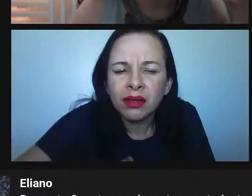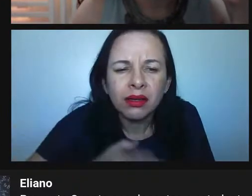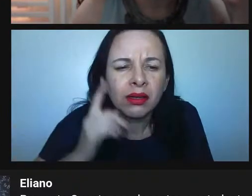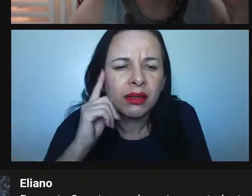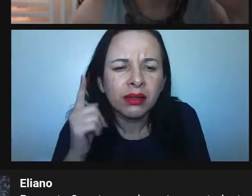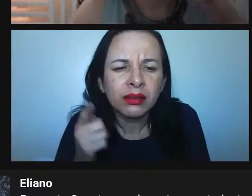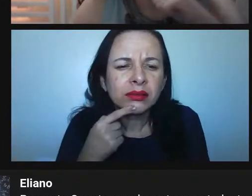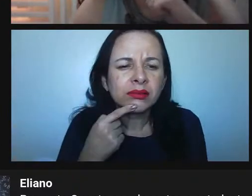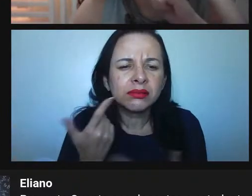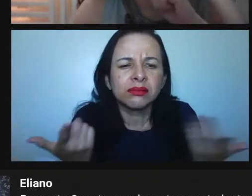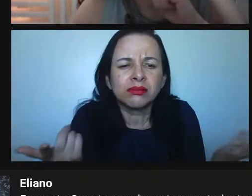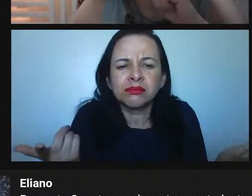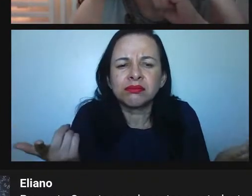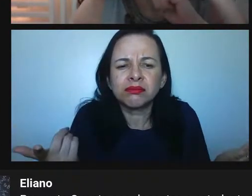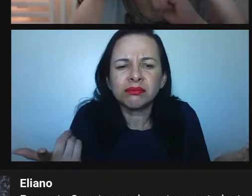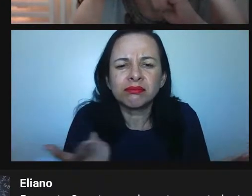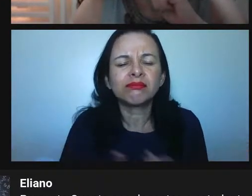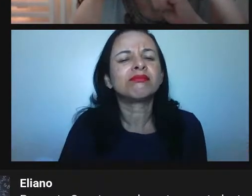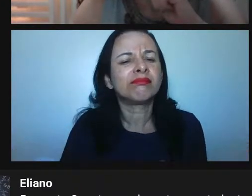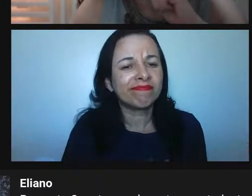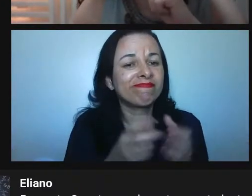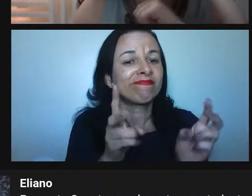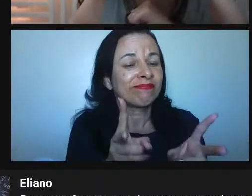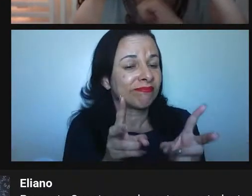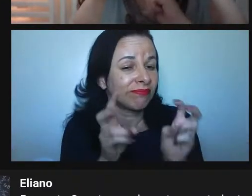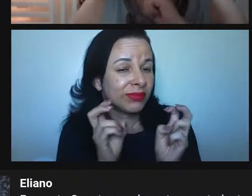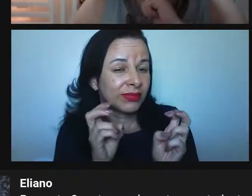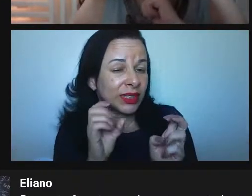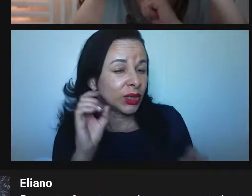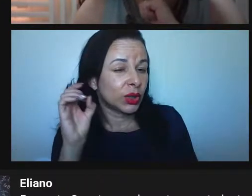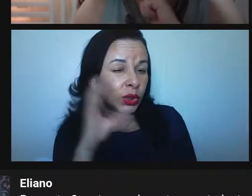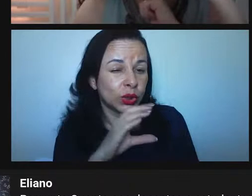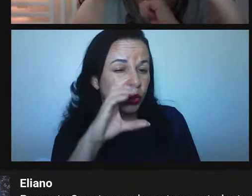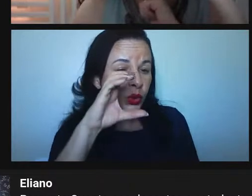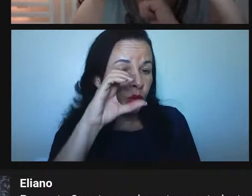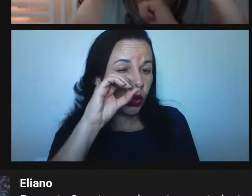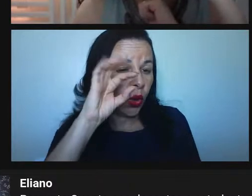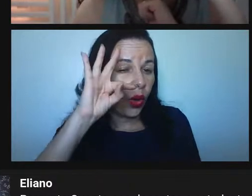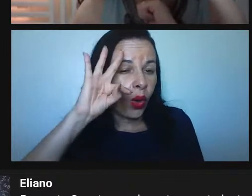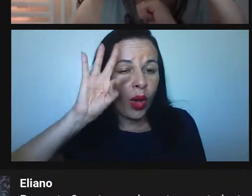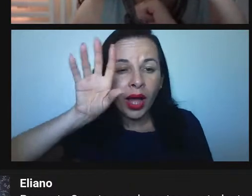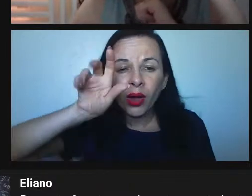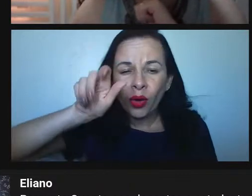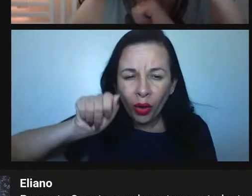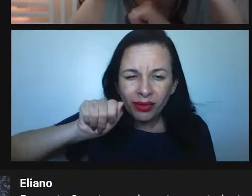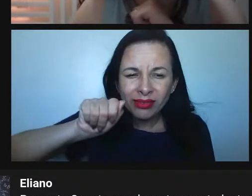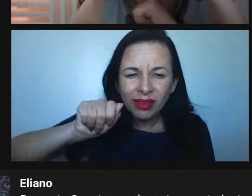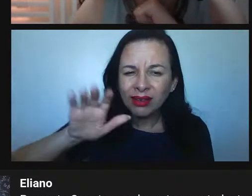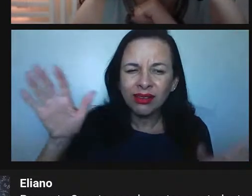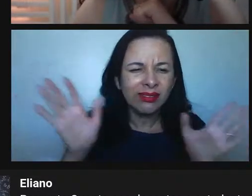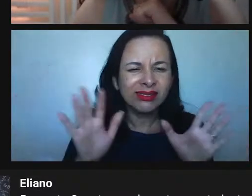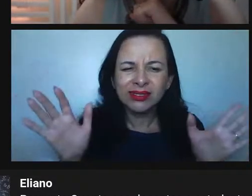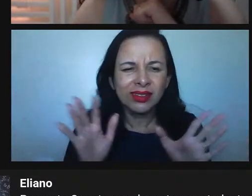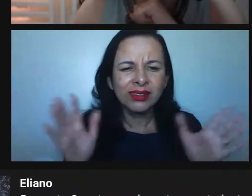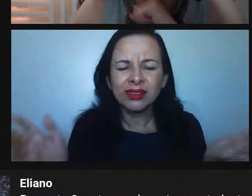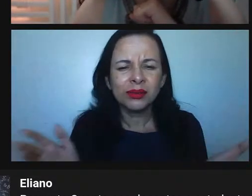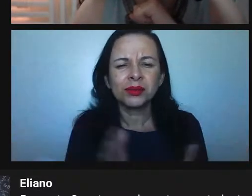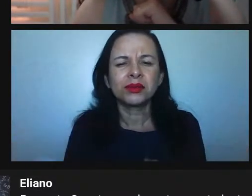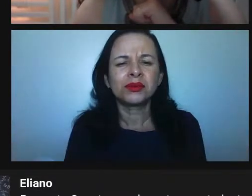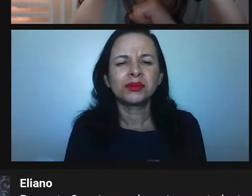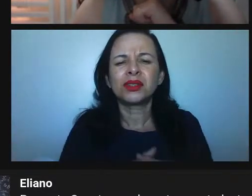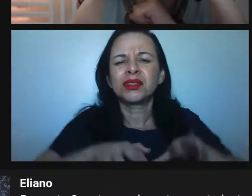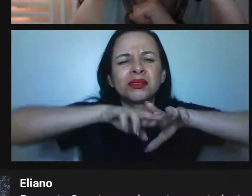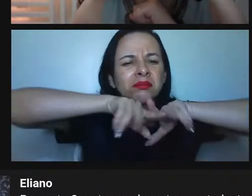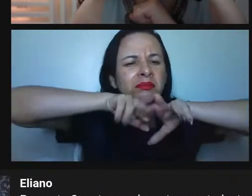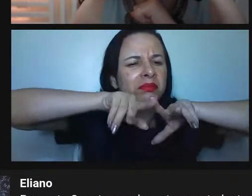a cota em se ela não é a solução para todos os problemas né que nós temos a uma série de